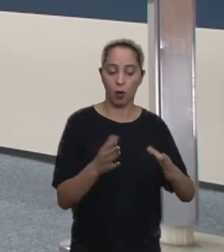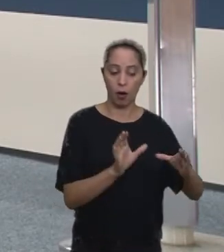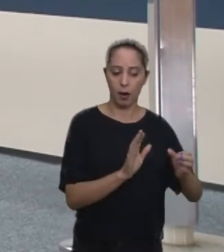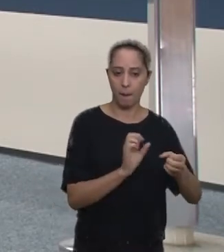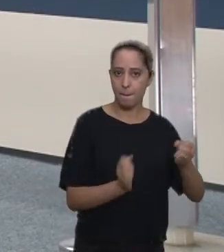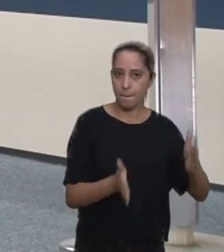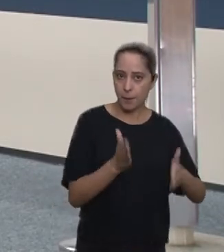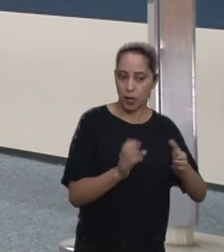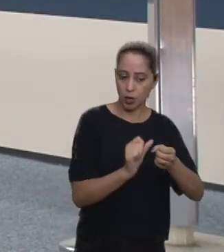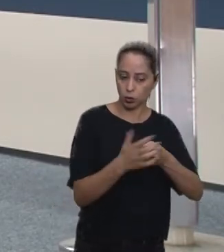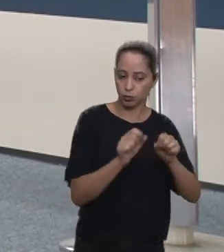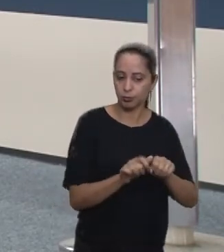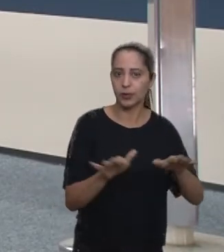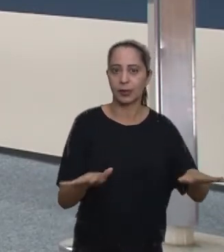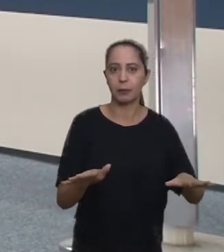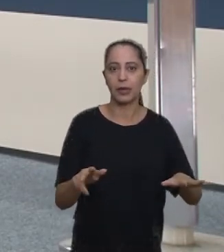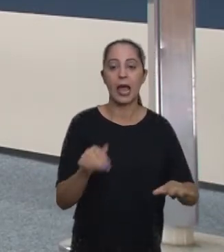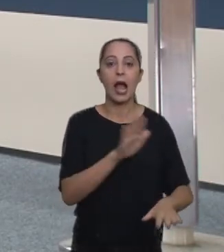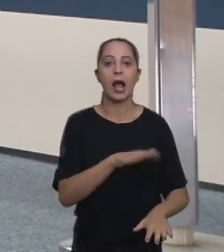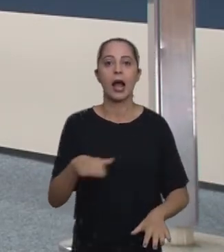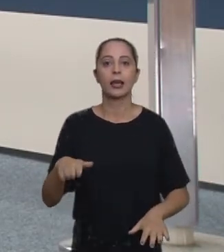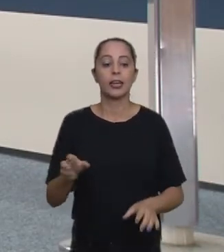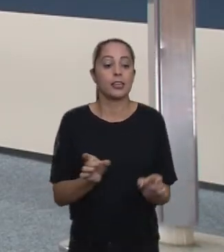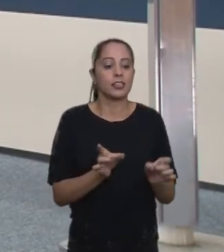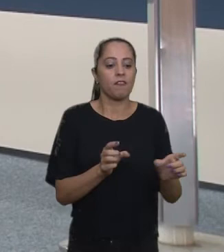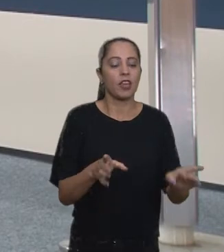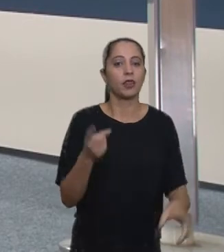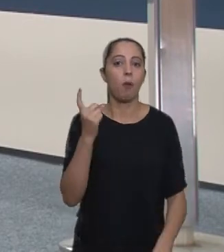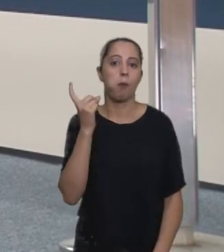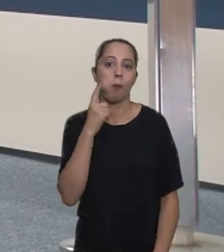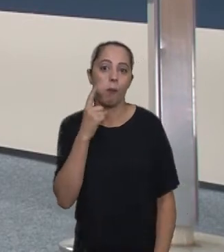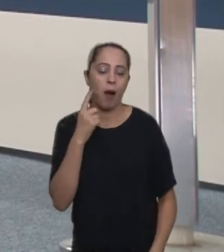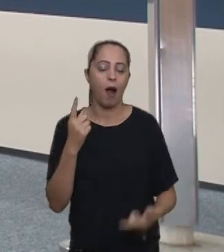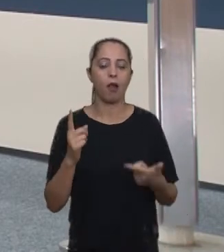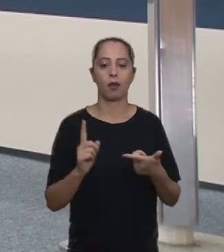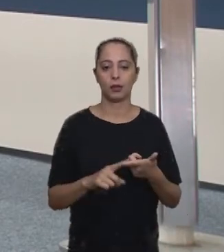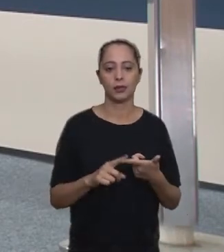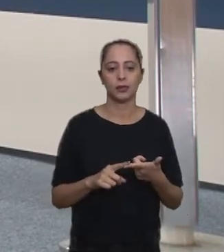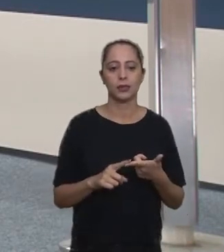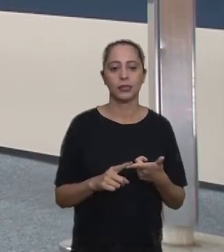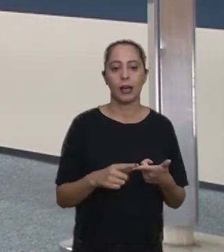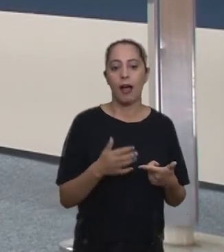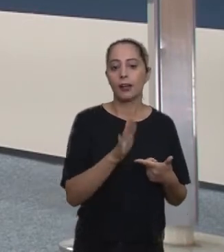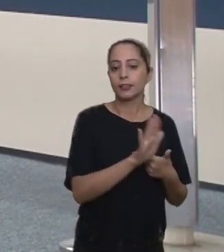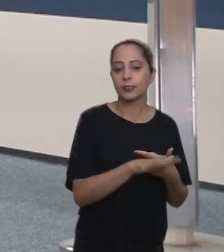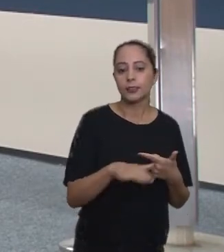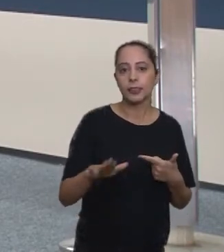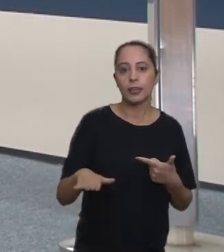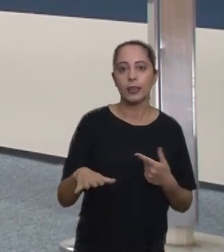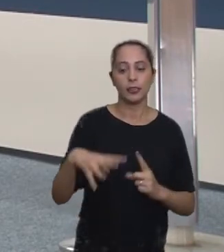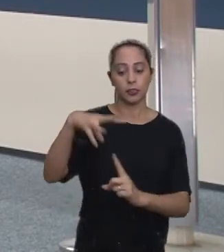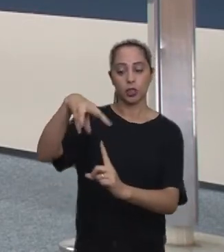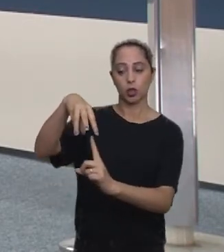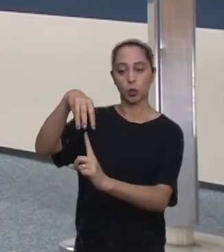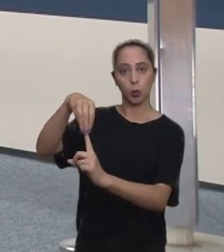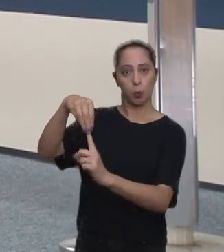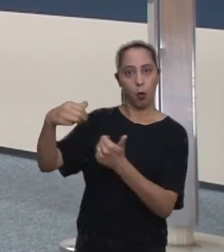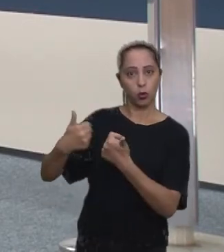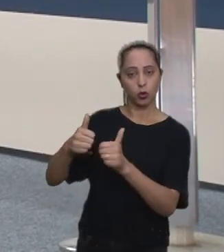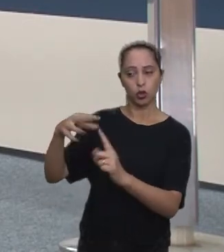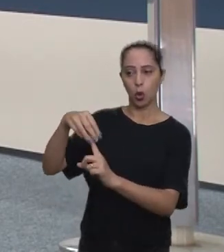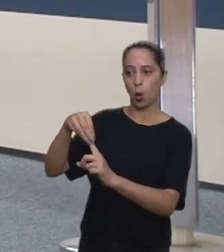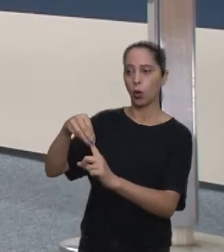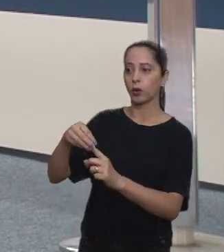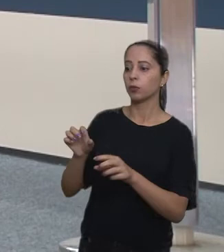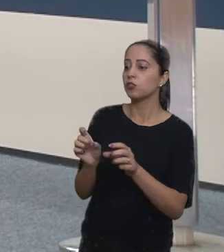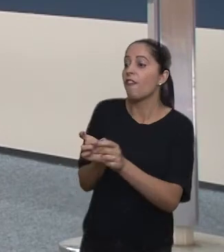econômica, muitas crianças estão indo para o semáforo para vender bala, né? As crianças estão indo para os pontos de ônibus.